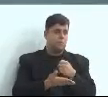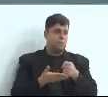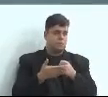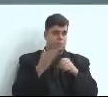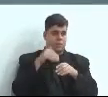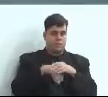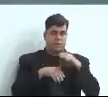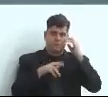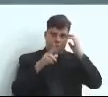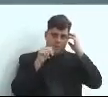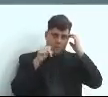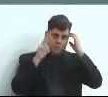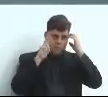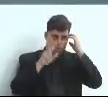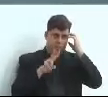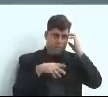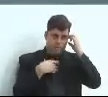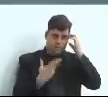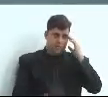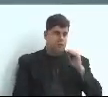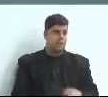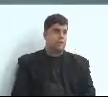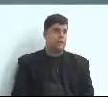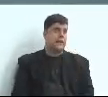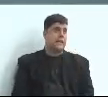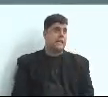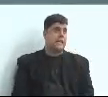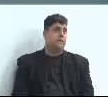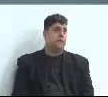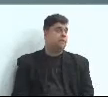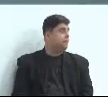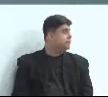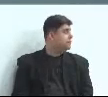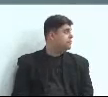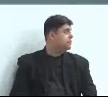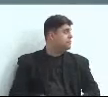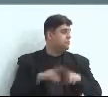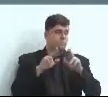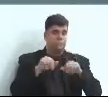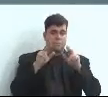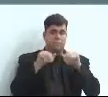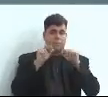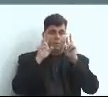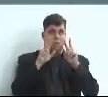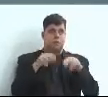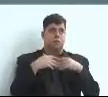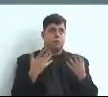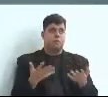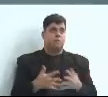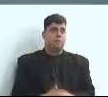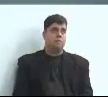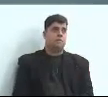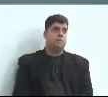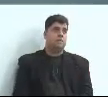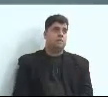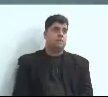Eu nunca tinha visto um negócio desse. Eu nunca tinha visto. Inclusive, é um